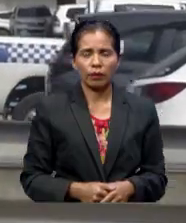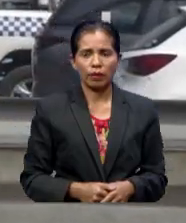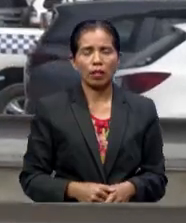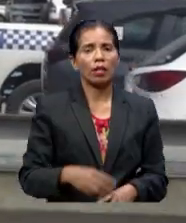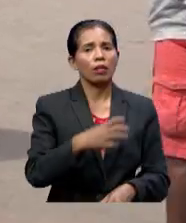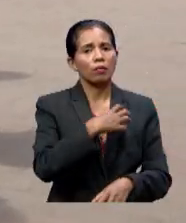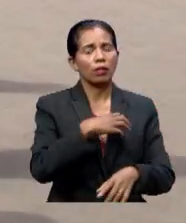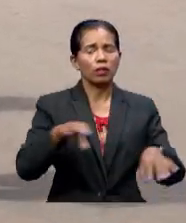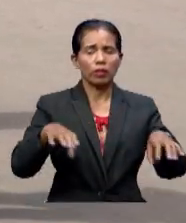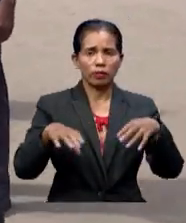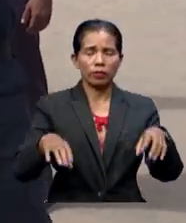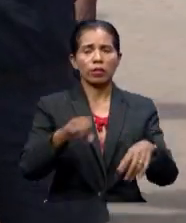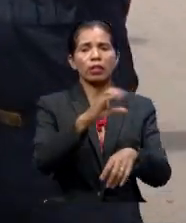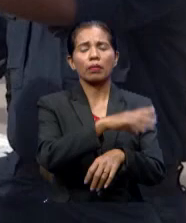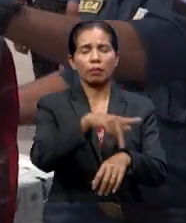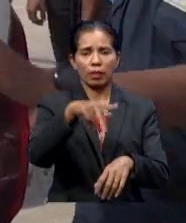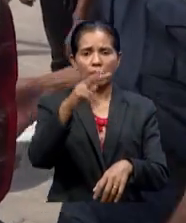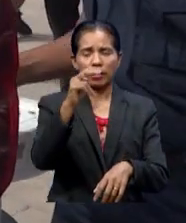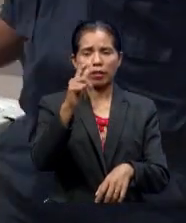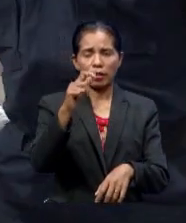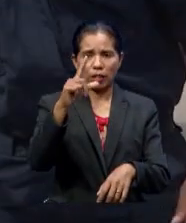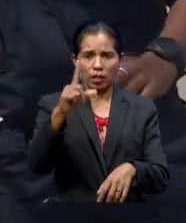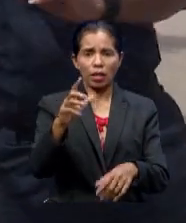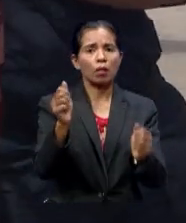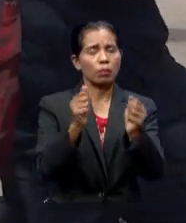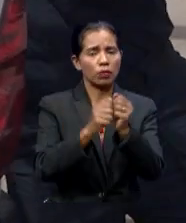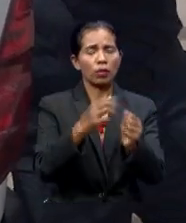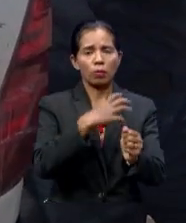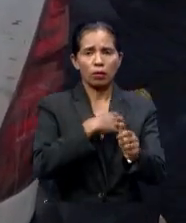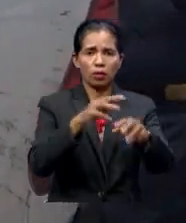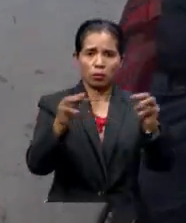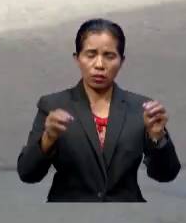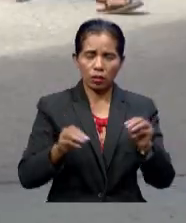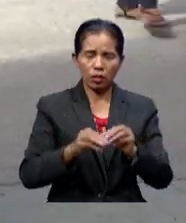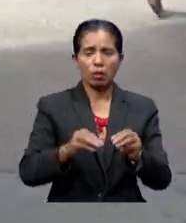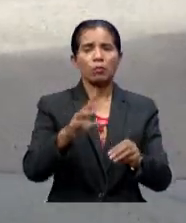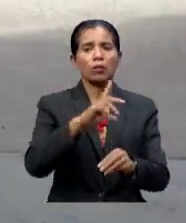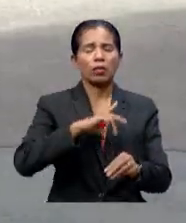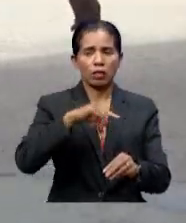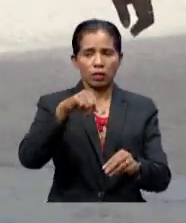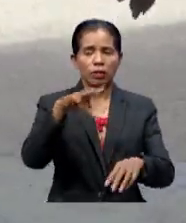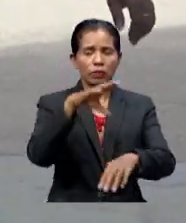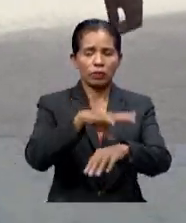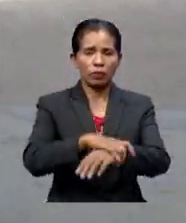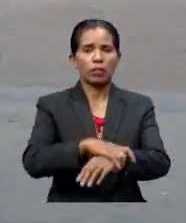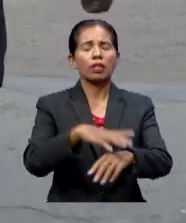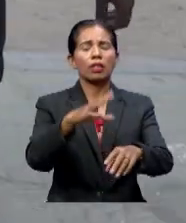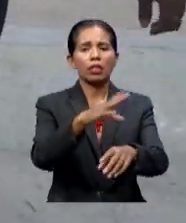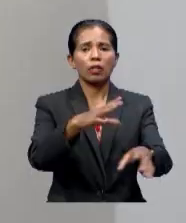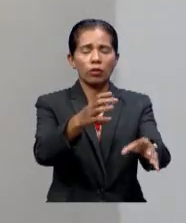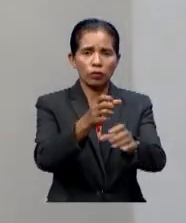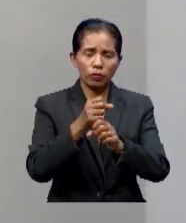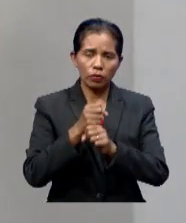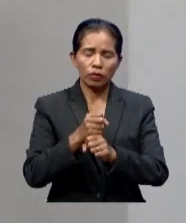Polícia Serviço e Investigação Criminal Nacional, hamutu ko Polícia município Likisa, prende quilat mano ilegal ho marca